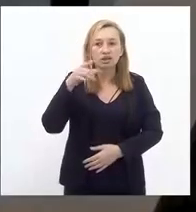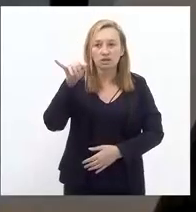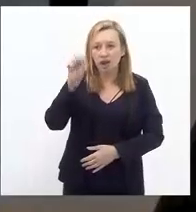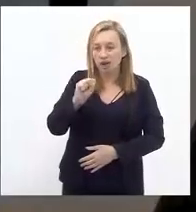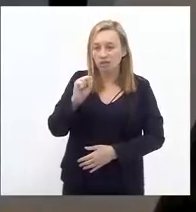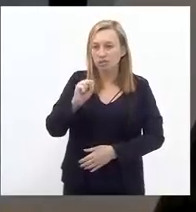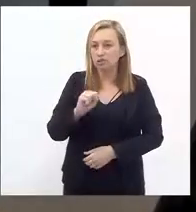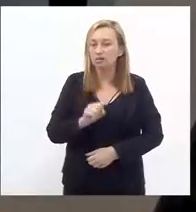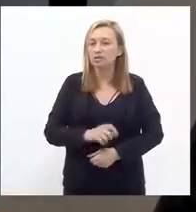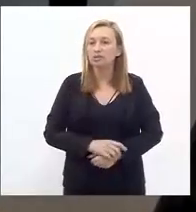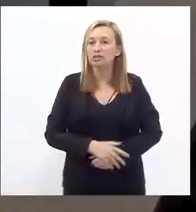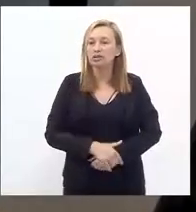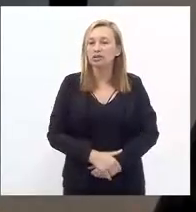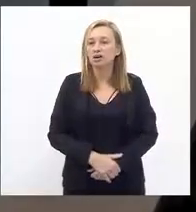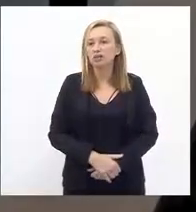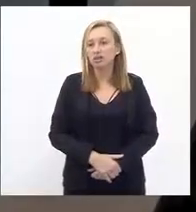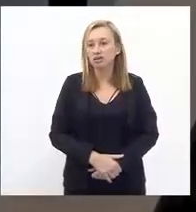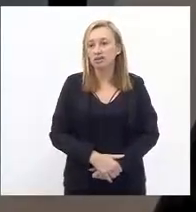Augusto